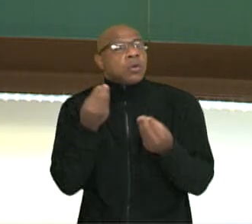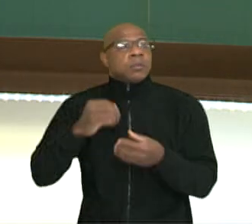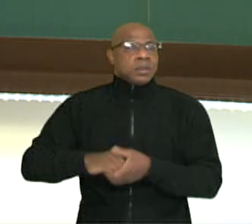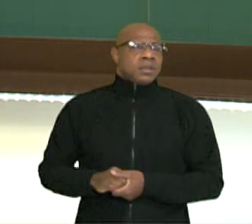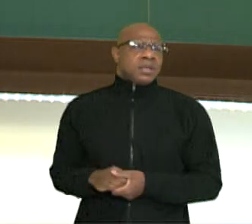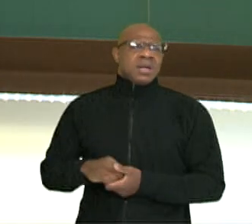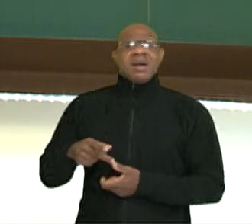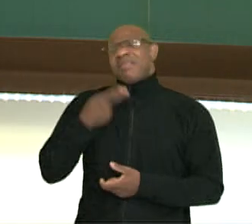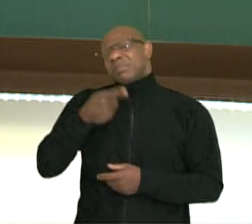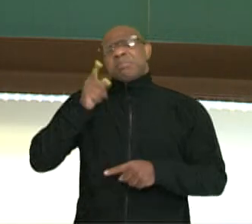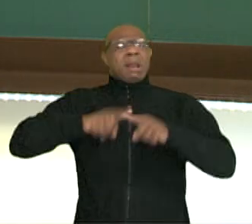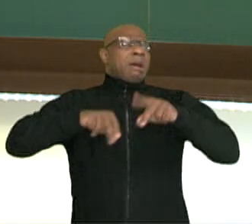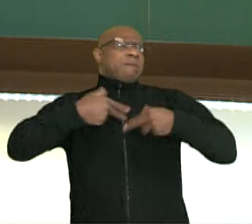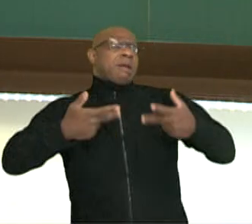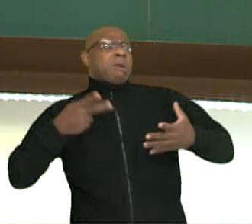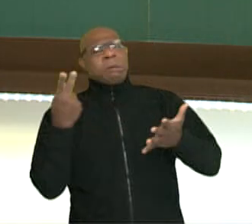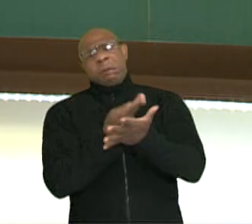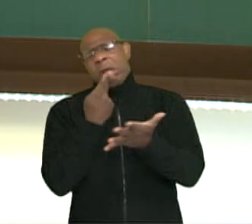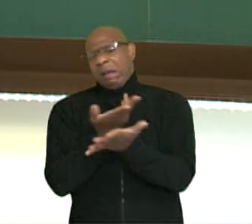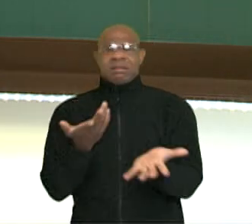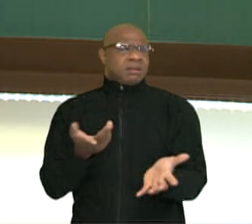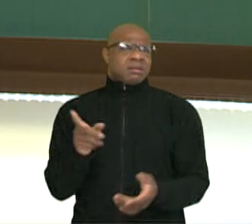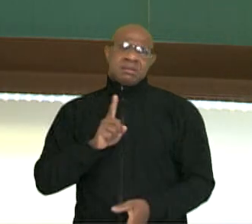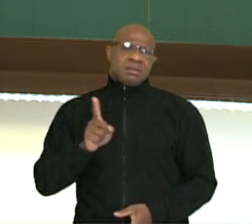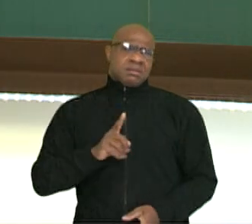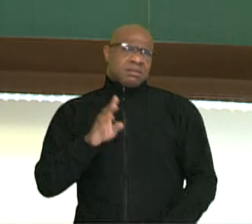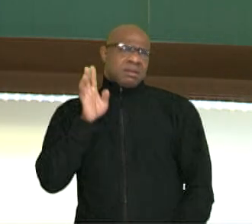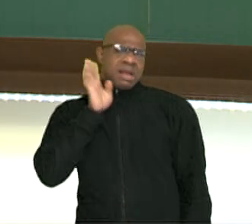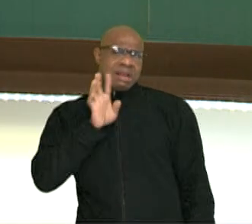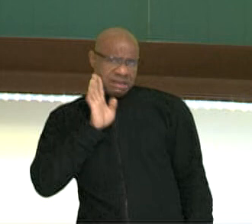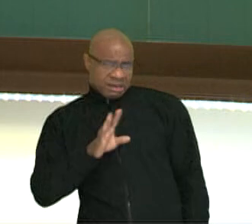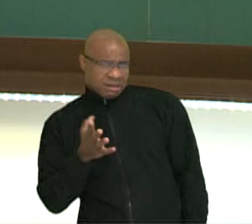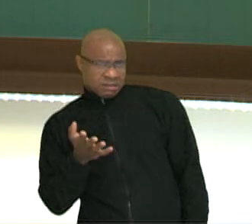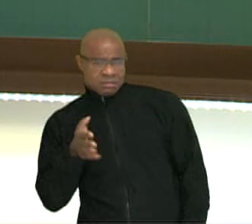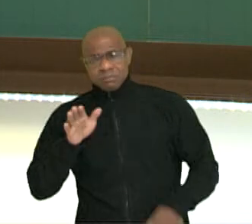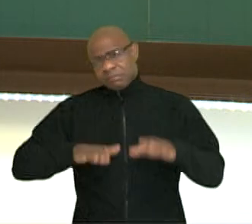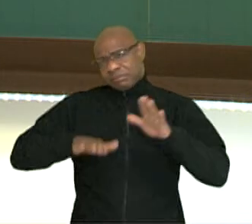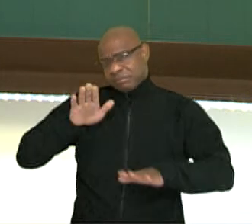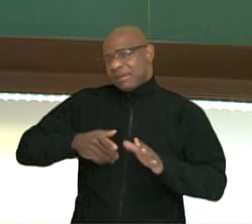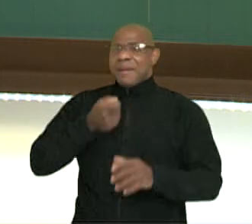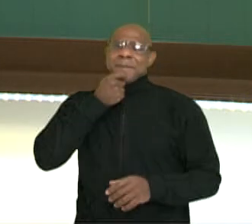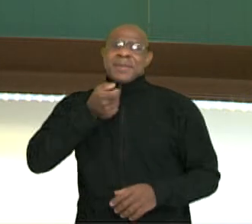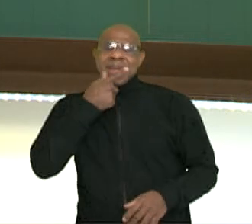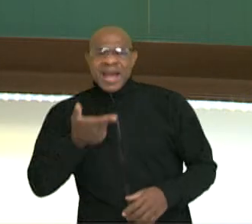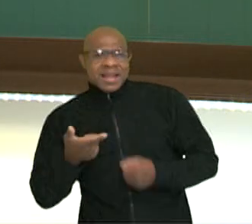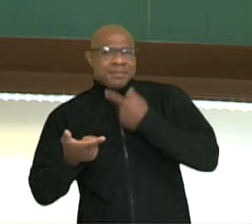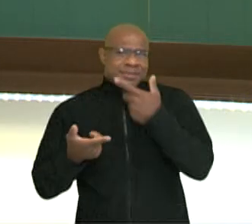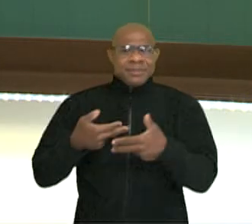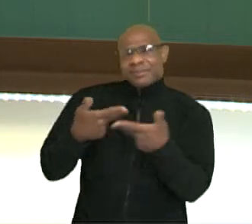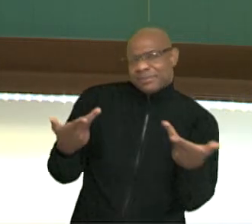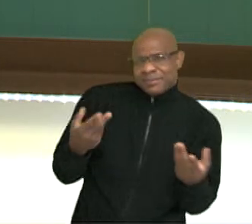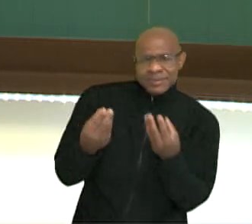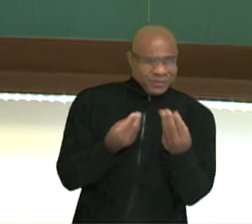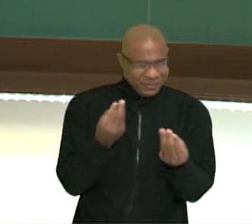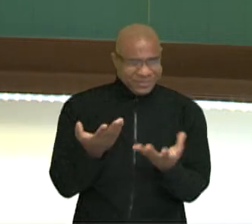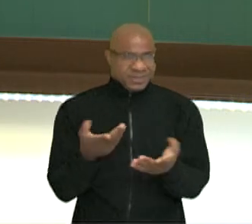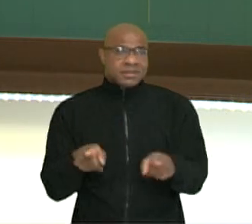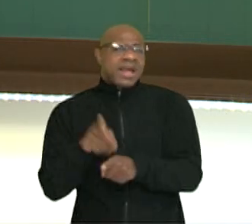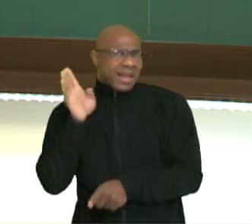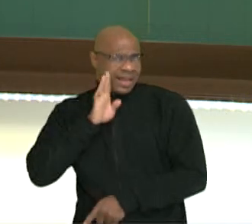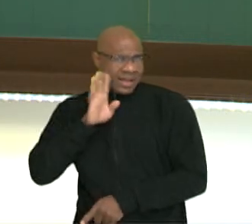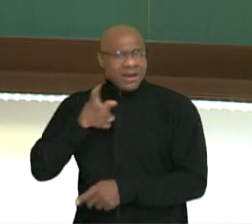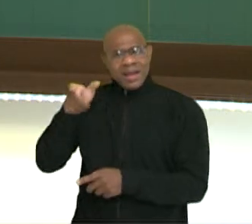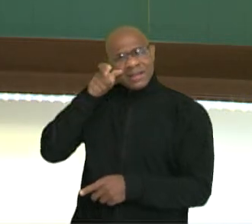muito palavrão, fala muita coisa errada. É legal assistir um cara desse, gente, ou uma menina dessa, né? Sem escolher. Será que é